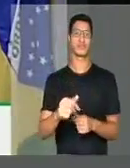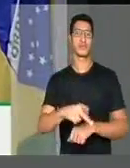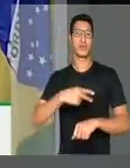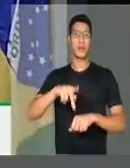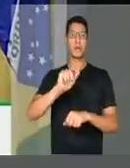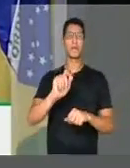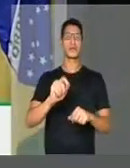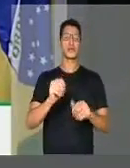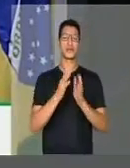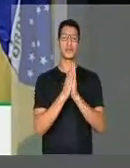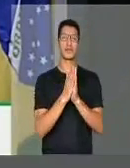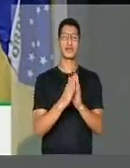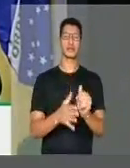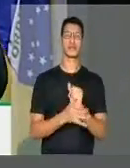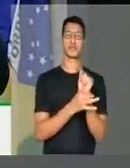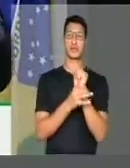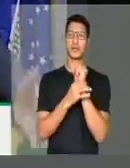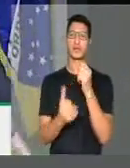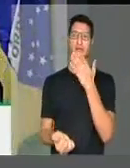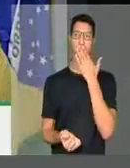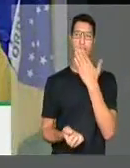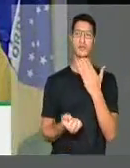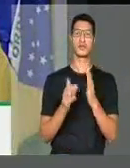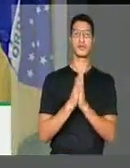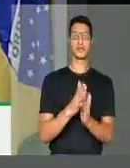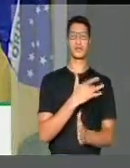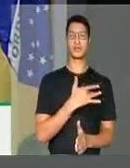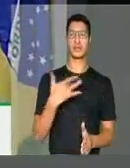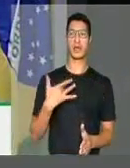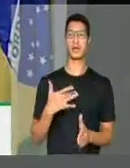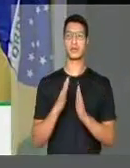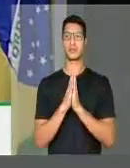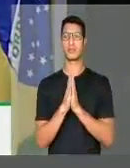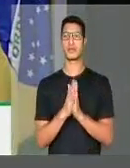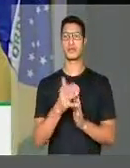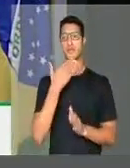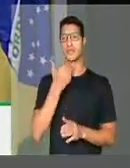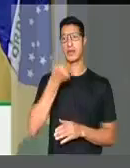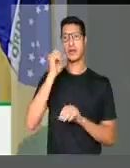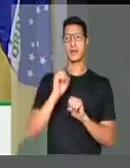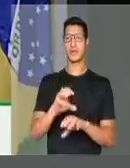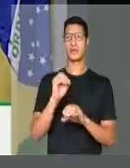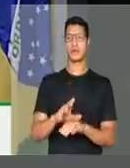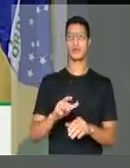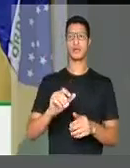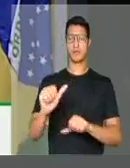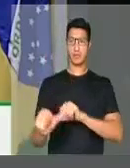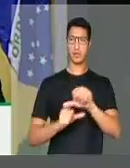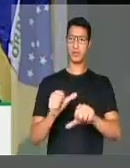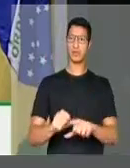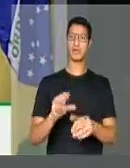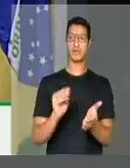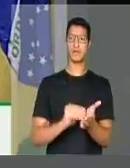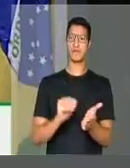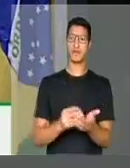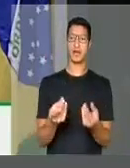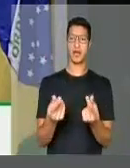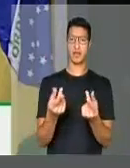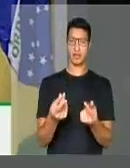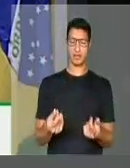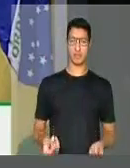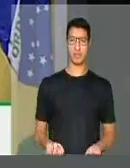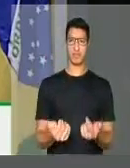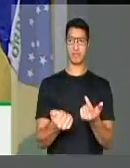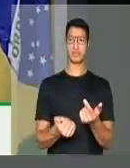num país que está aqui clamando por segurança, que está clamando por saúde, que está clamando por melhor educação, por melhor transporte, e falta recurso para